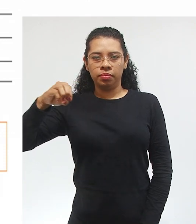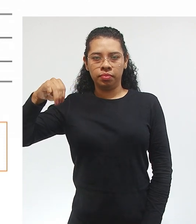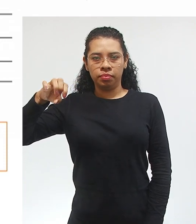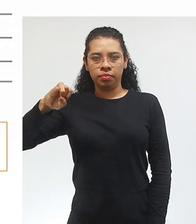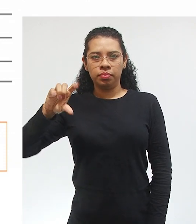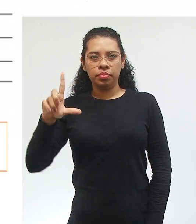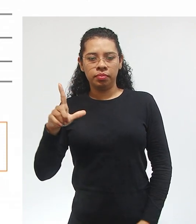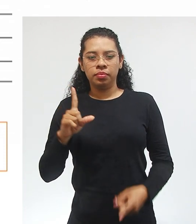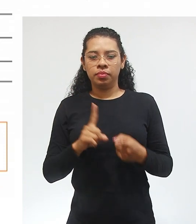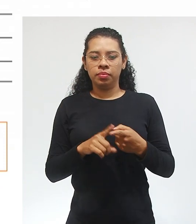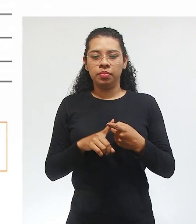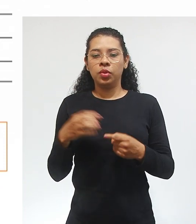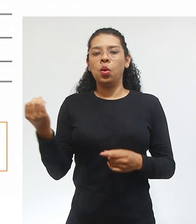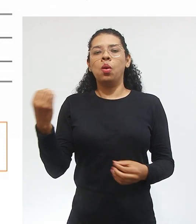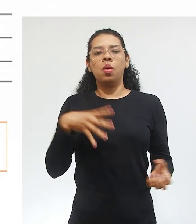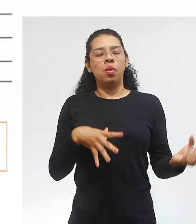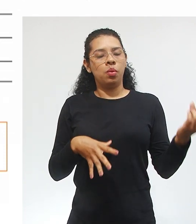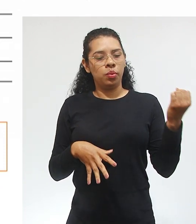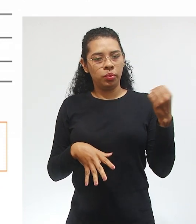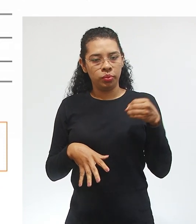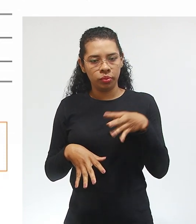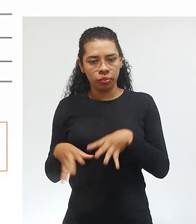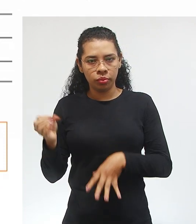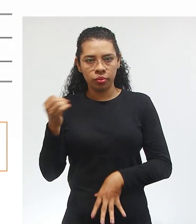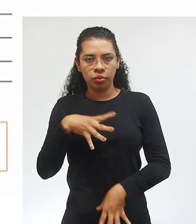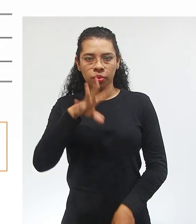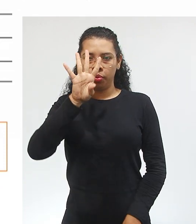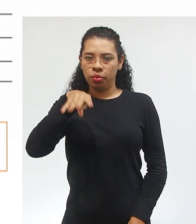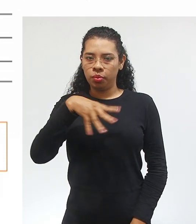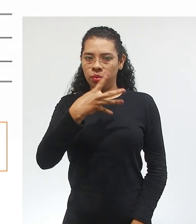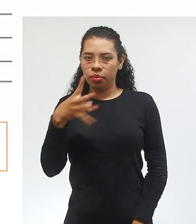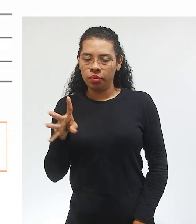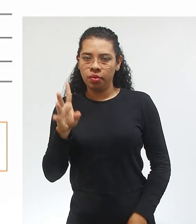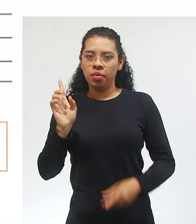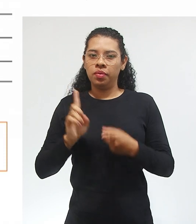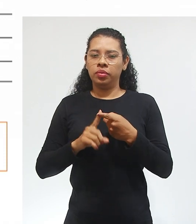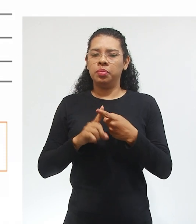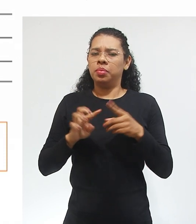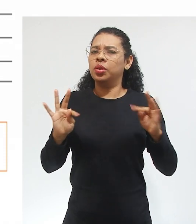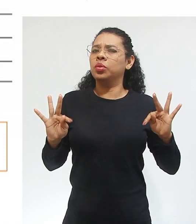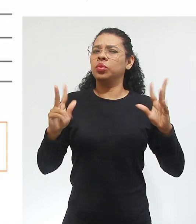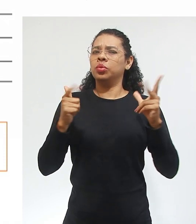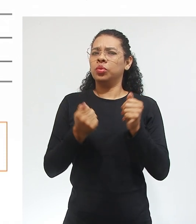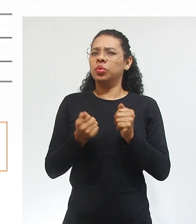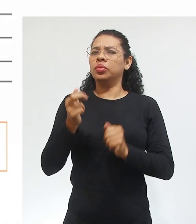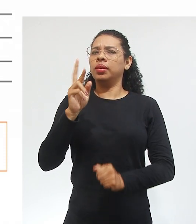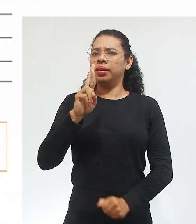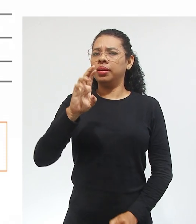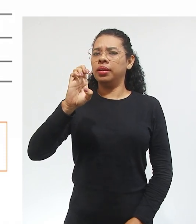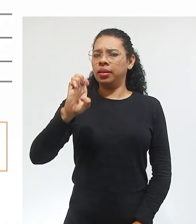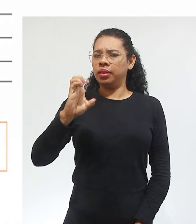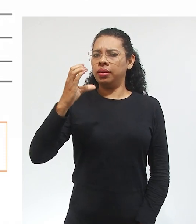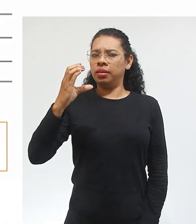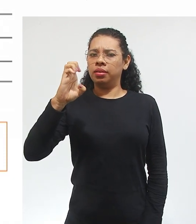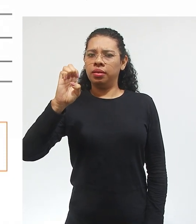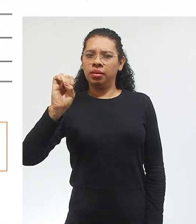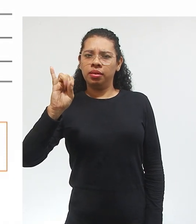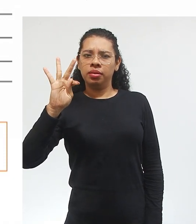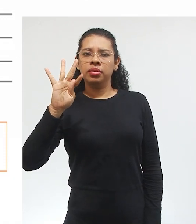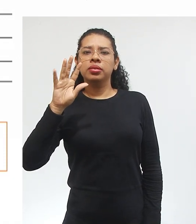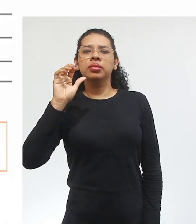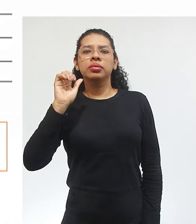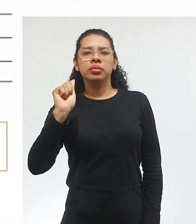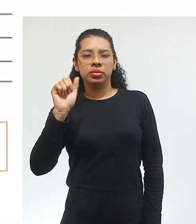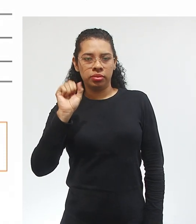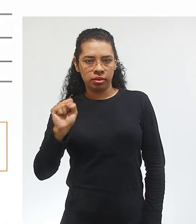um novo razonete aqui para eu lançar o quê? As minhas receitas de venda. Já sabe que toda vez que se tratar